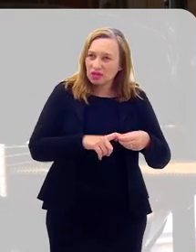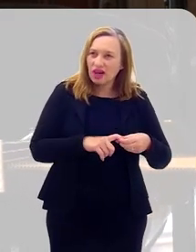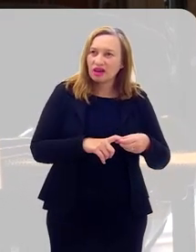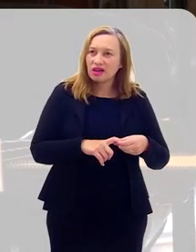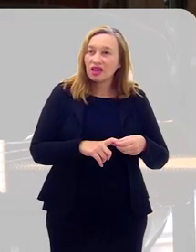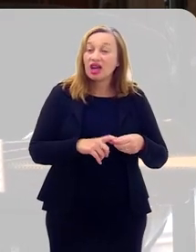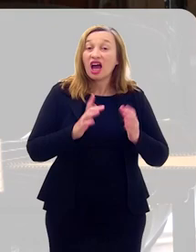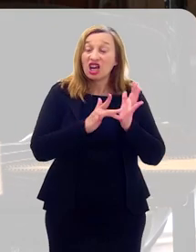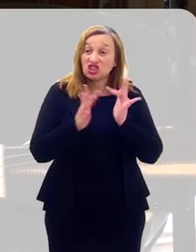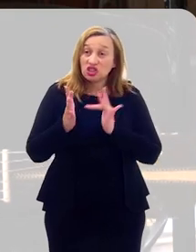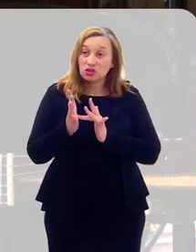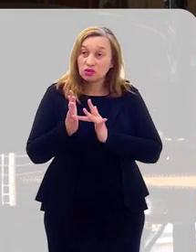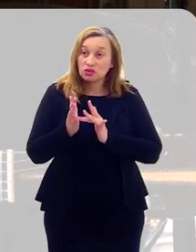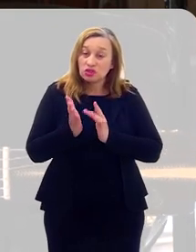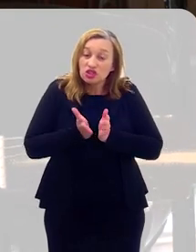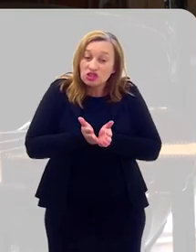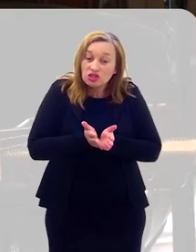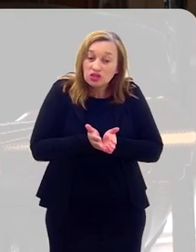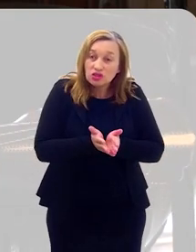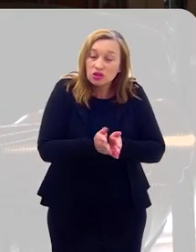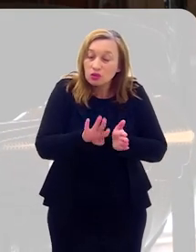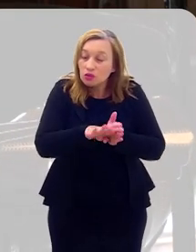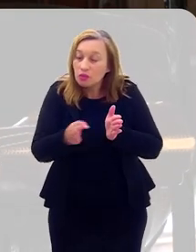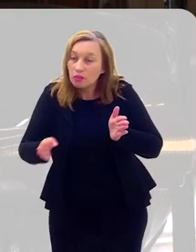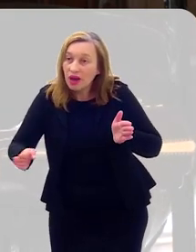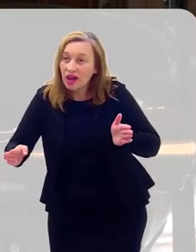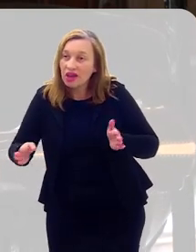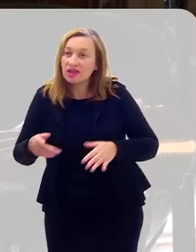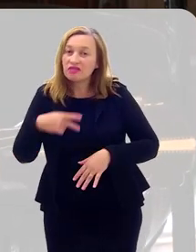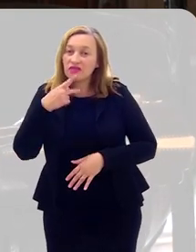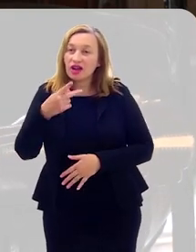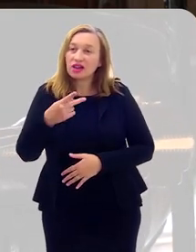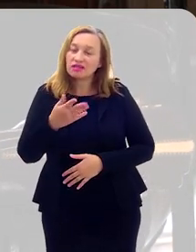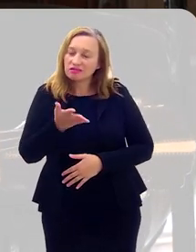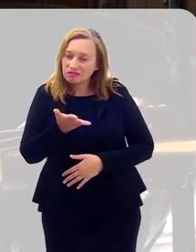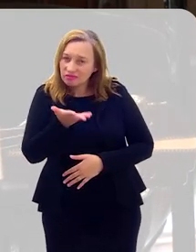vou voltar a pescar. Aí Jesus chega na beira do mar e fala para ele assim: